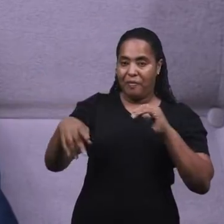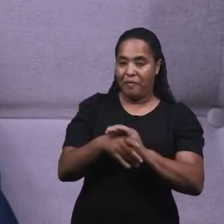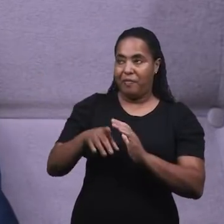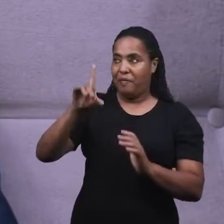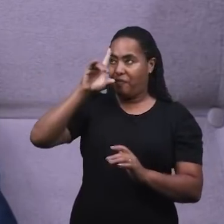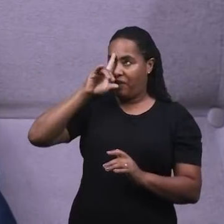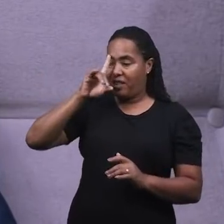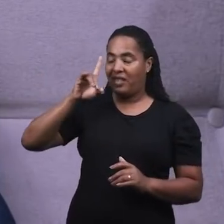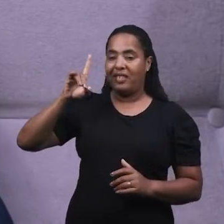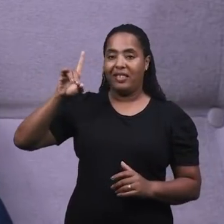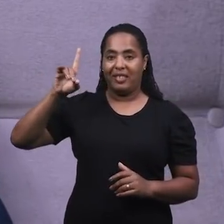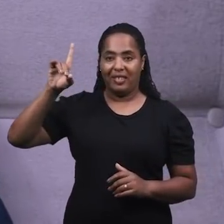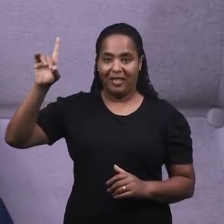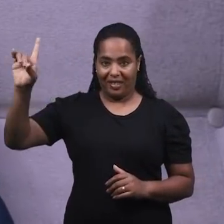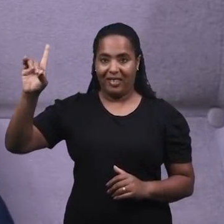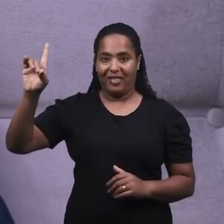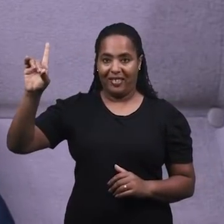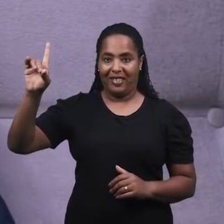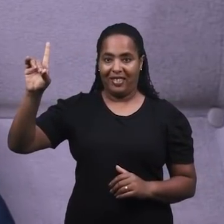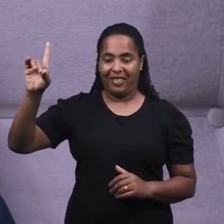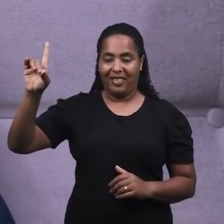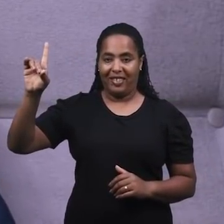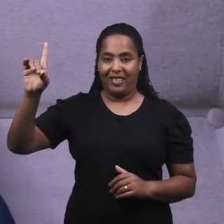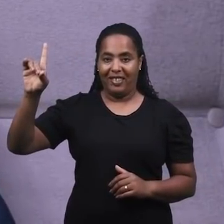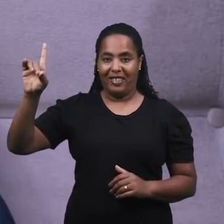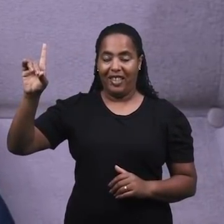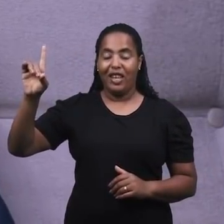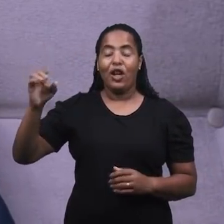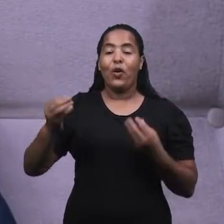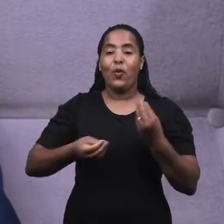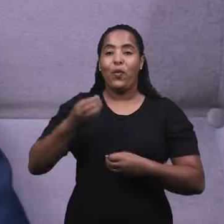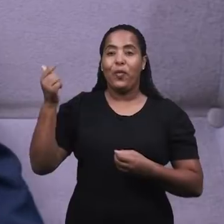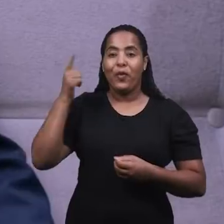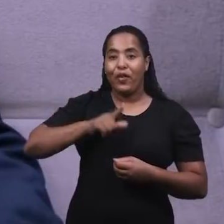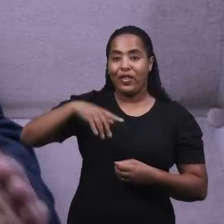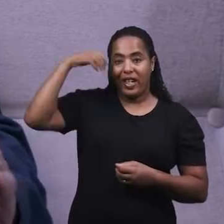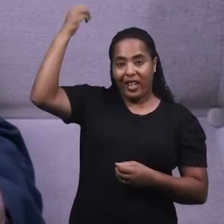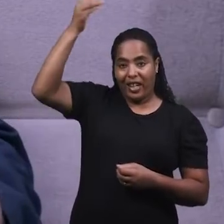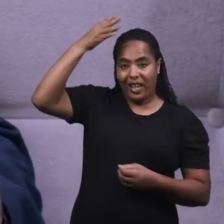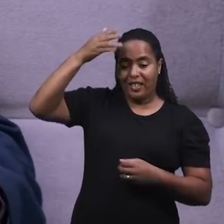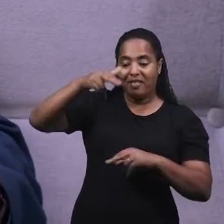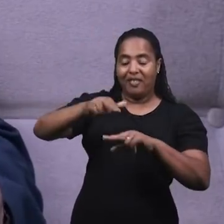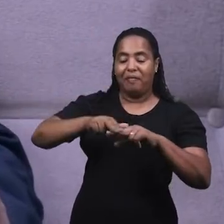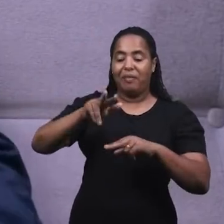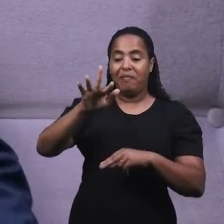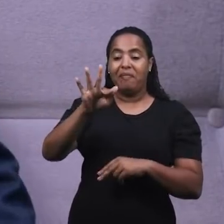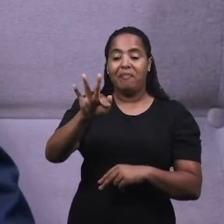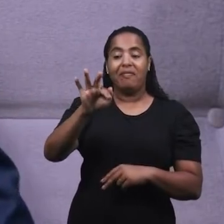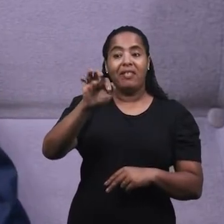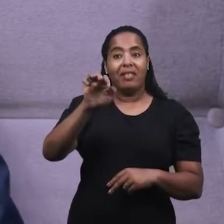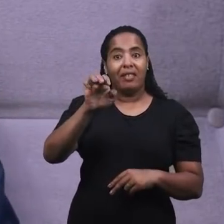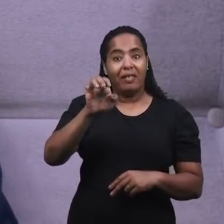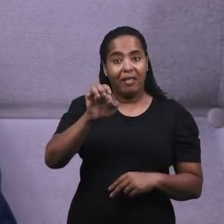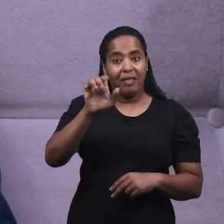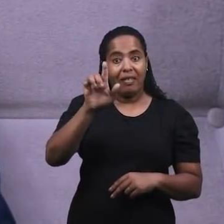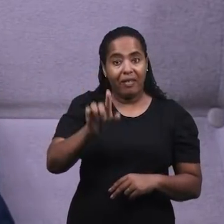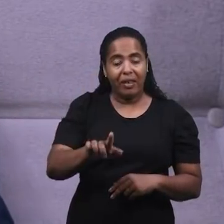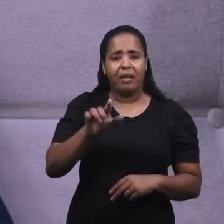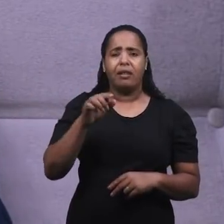e é alcançado por meio da fé. Basta somente